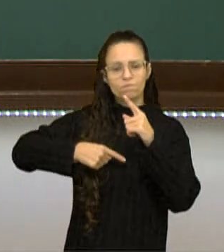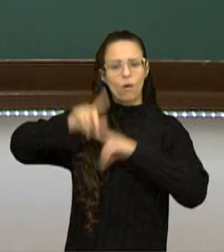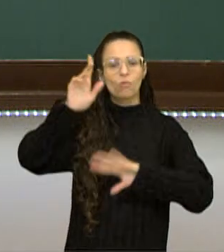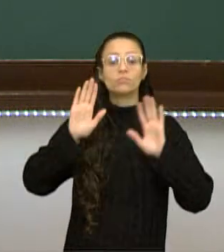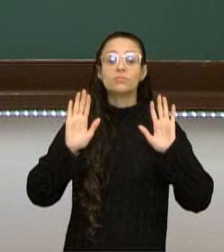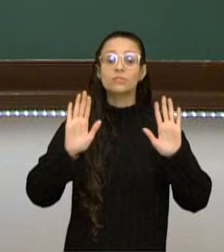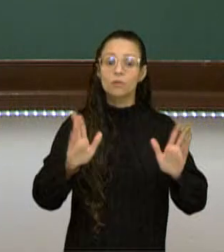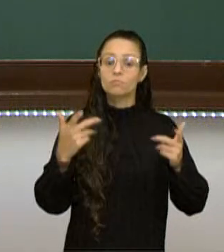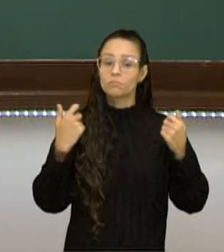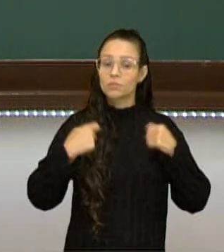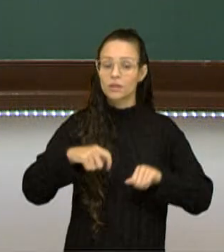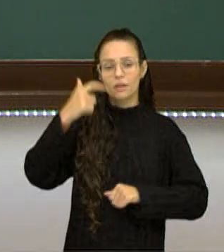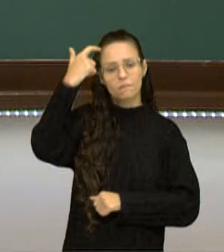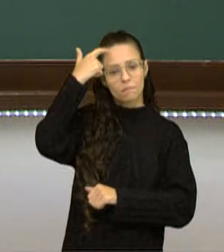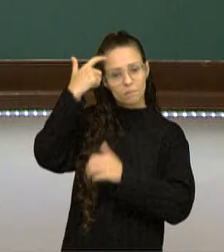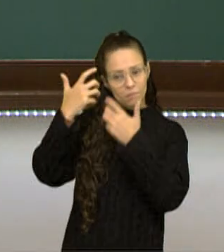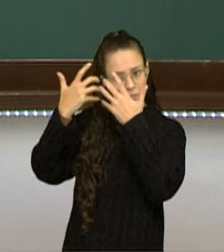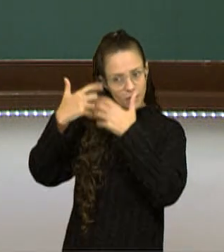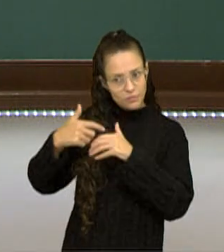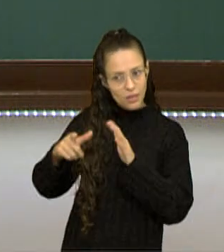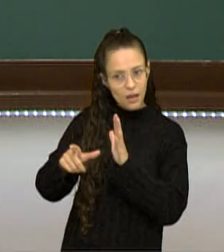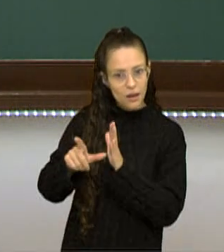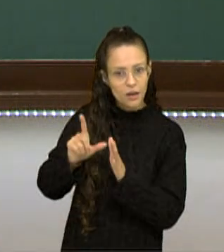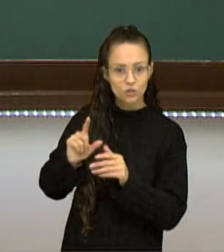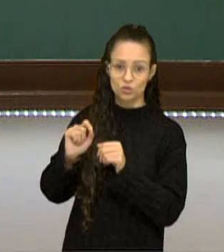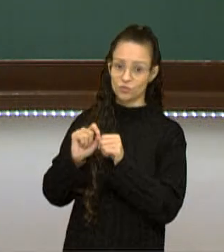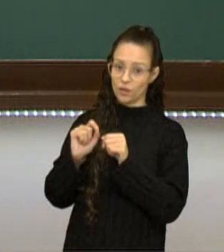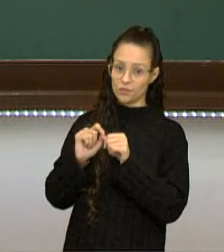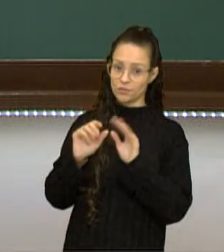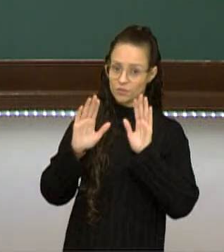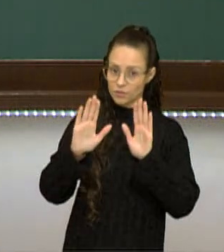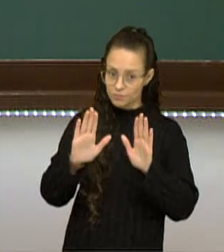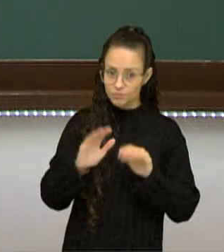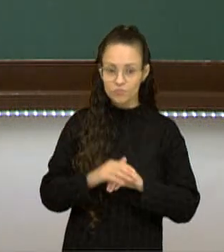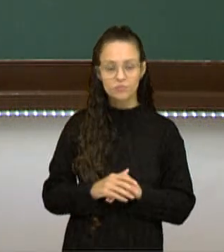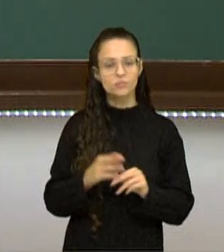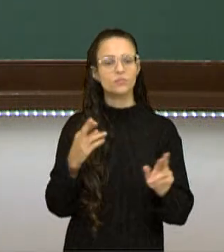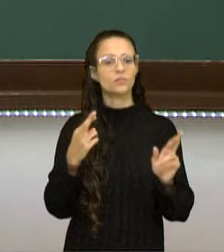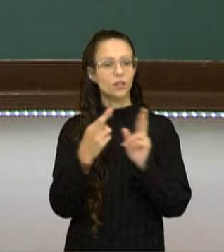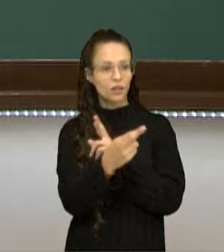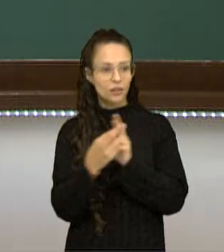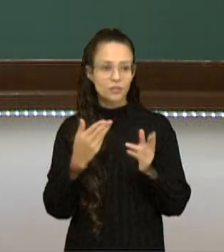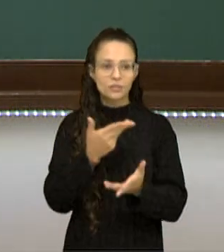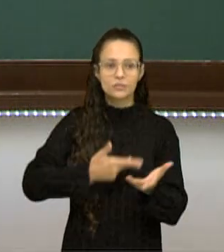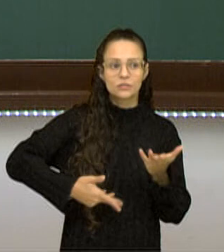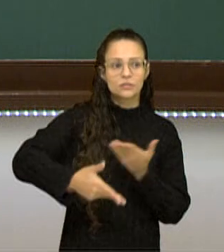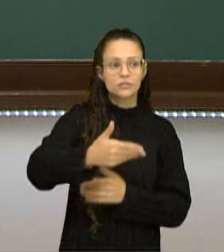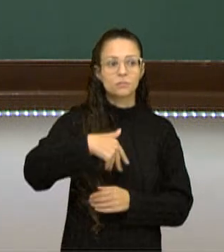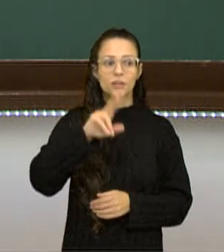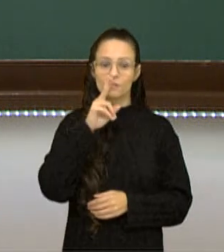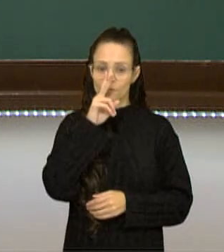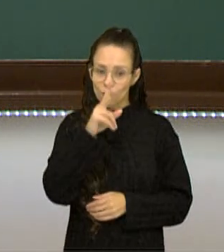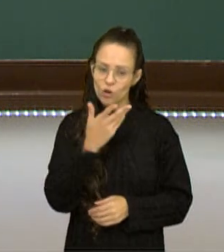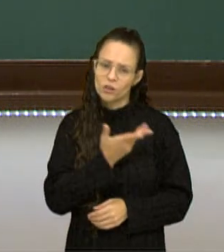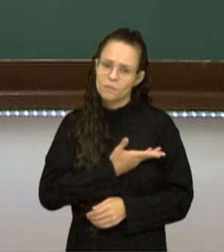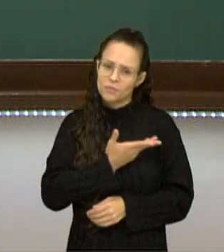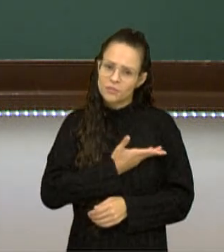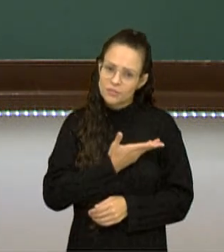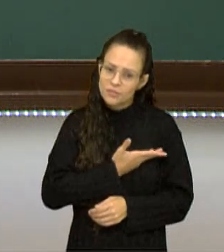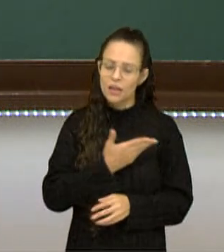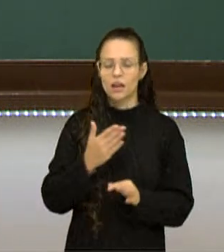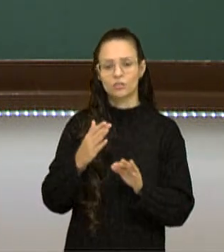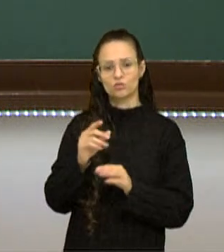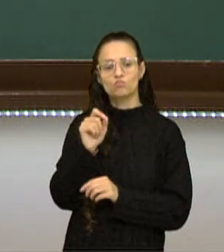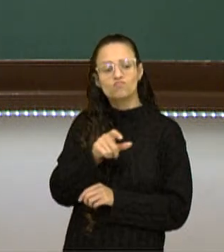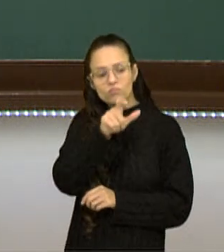Então, é preciso pensar antes de agir, construir, né, uma relação mais forte da amizade com